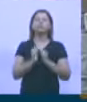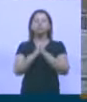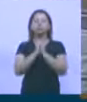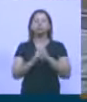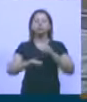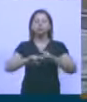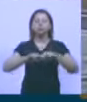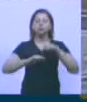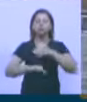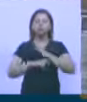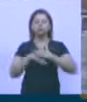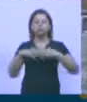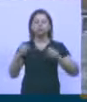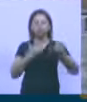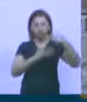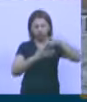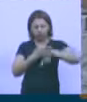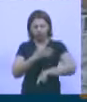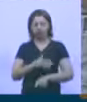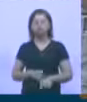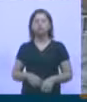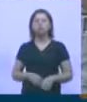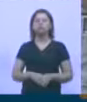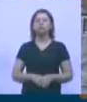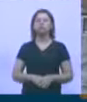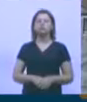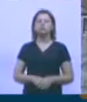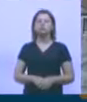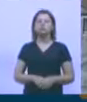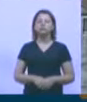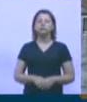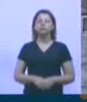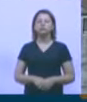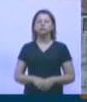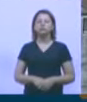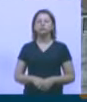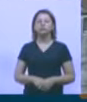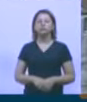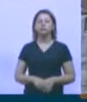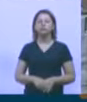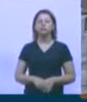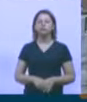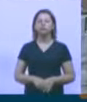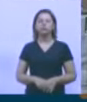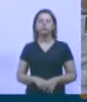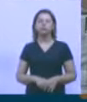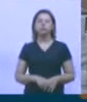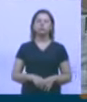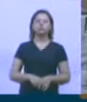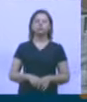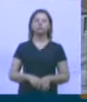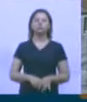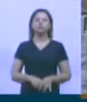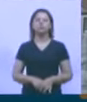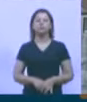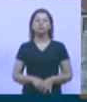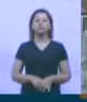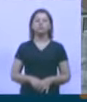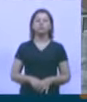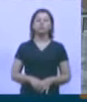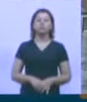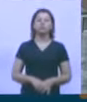pela minha cura interior? It is the same procedure a doctor will use if you go to the doctor